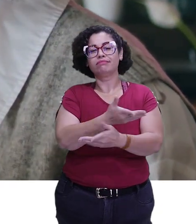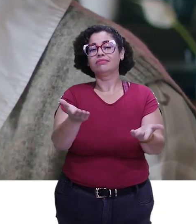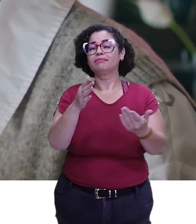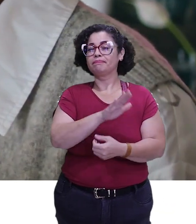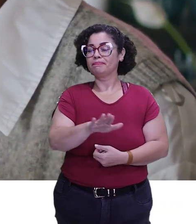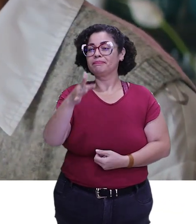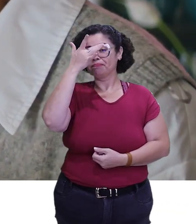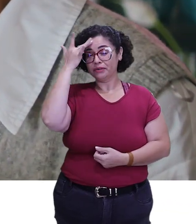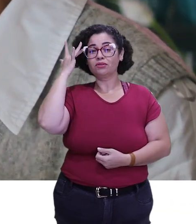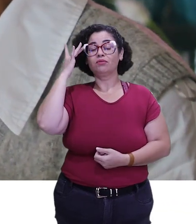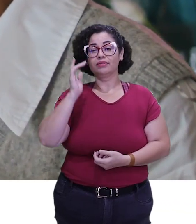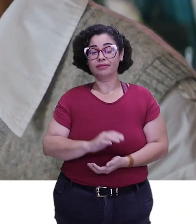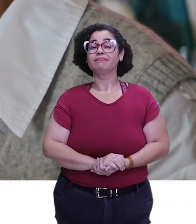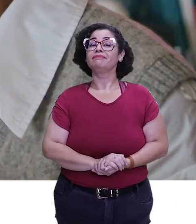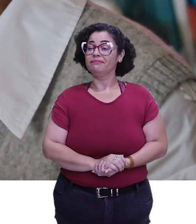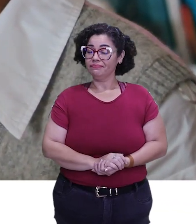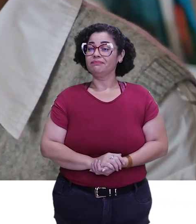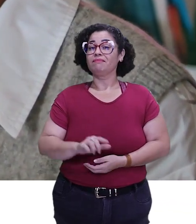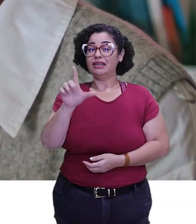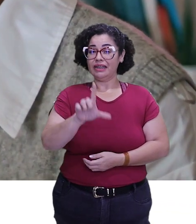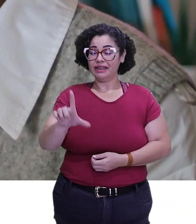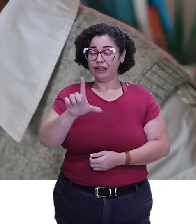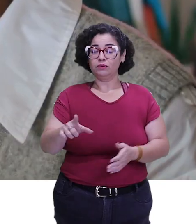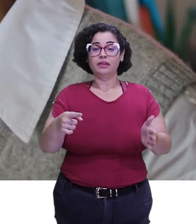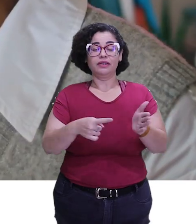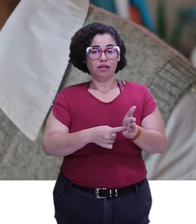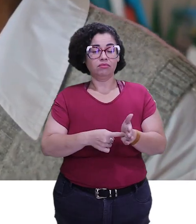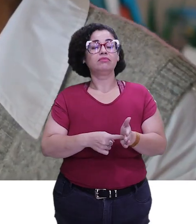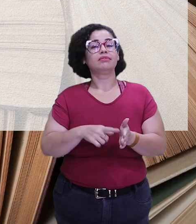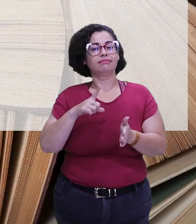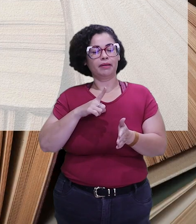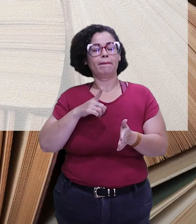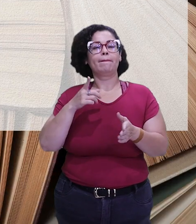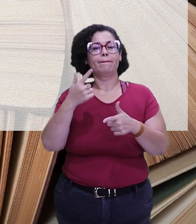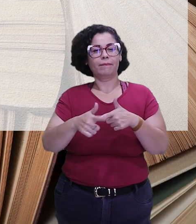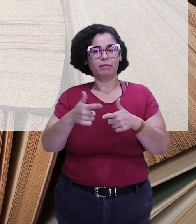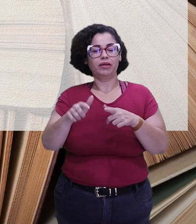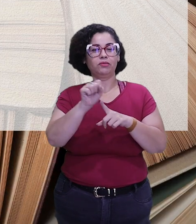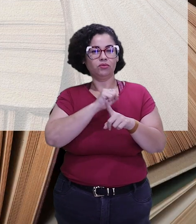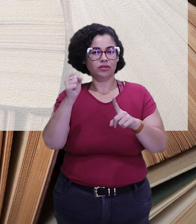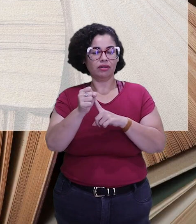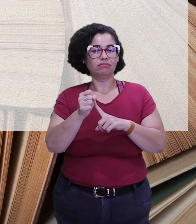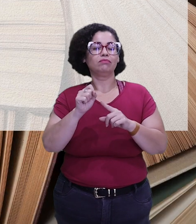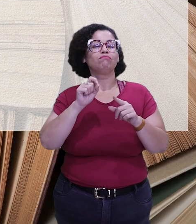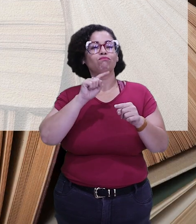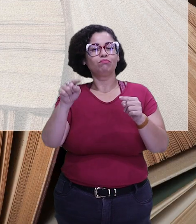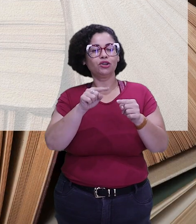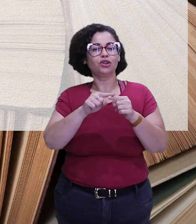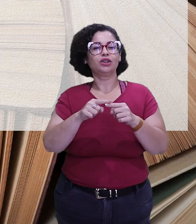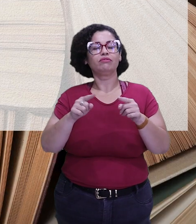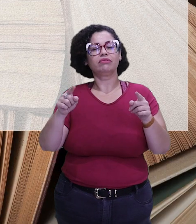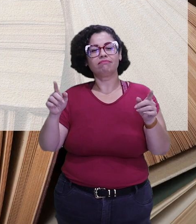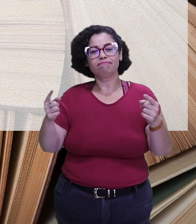pessoas. Ou seja, a literatura de denúncia trata os problemas sociais com o objetivo de